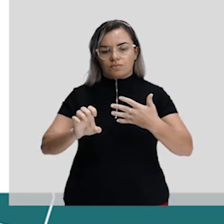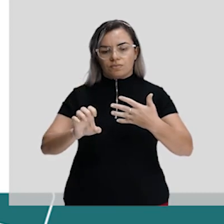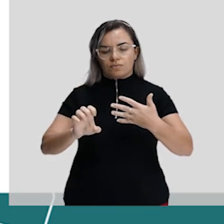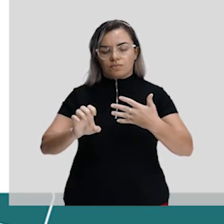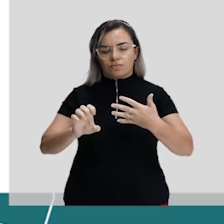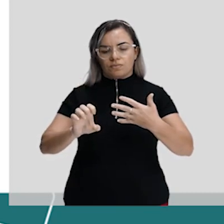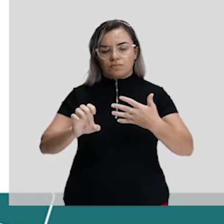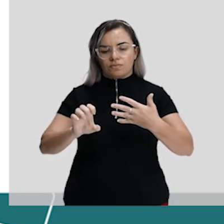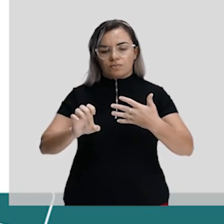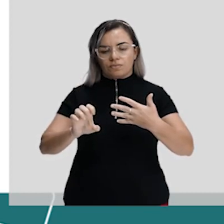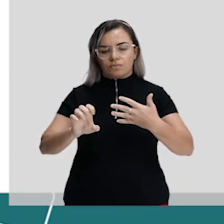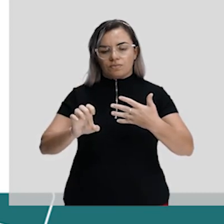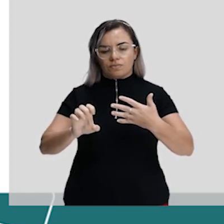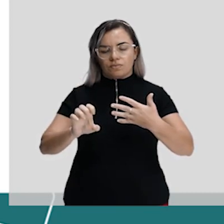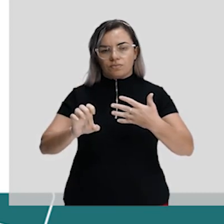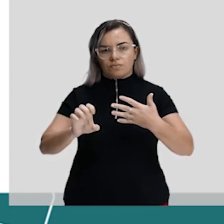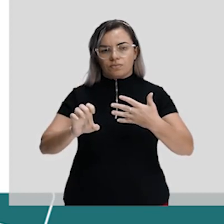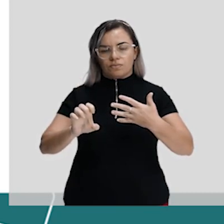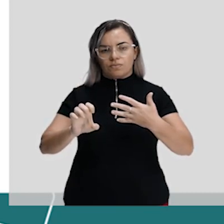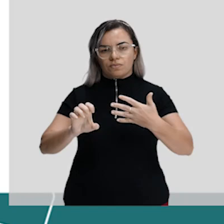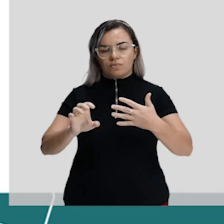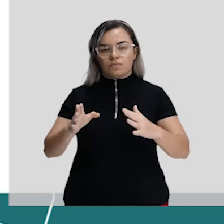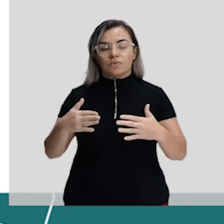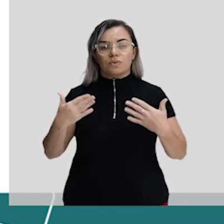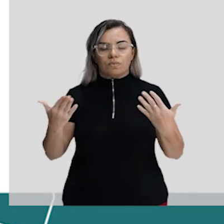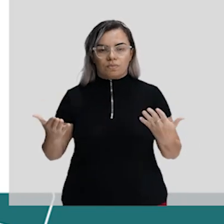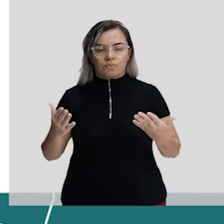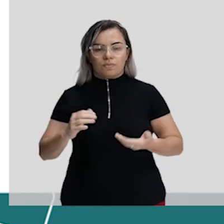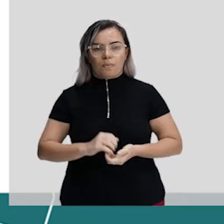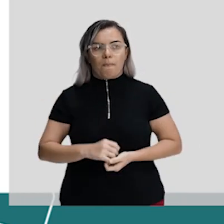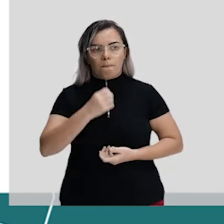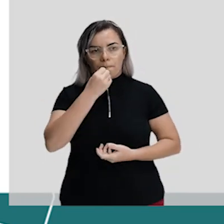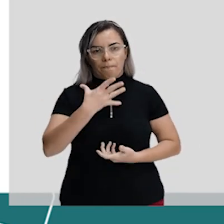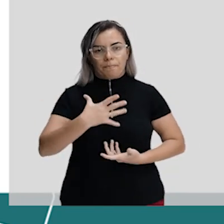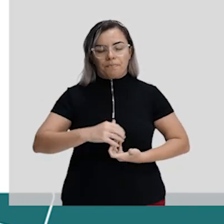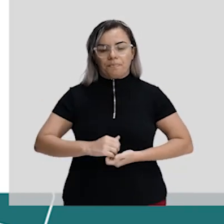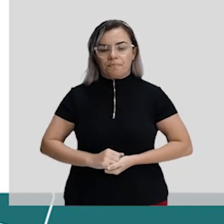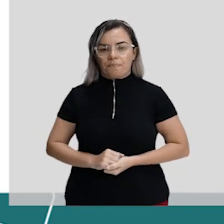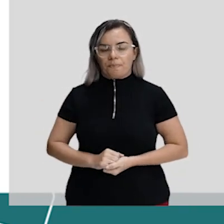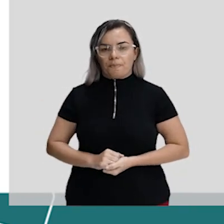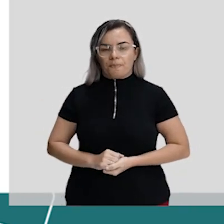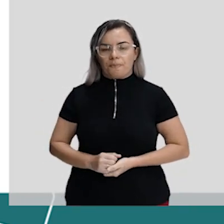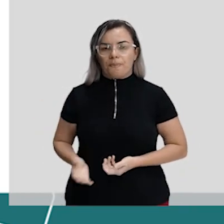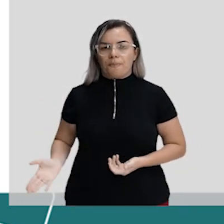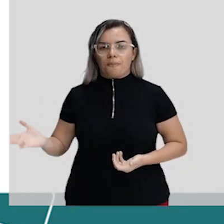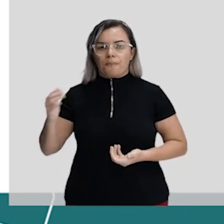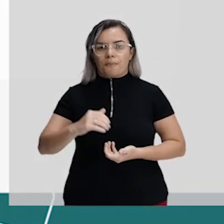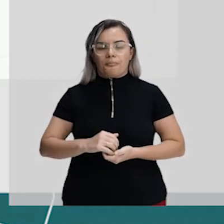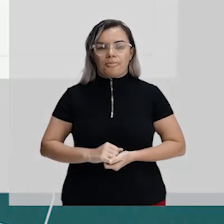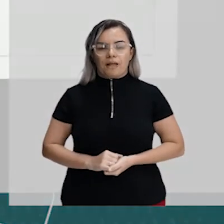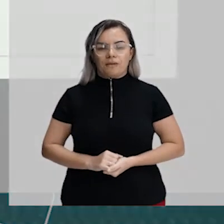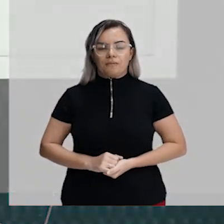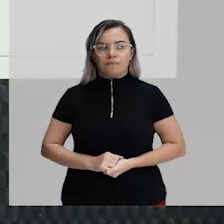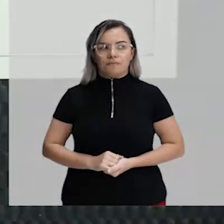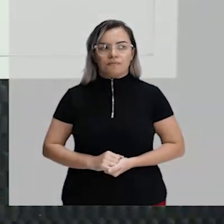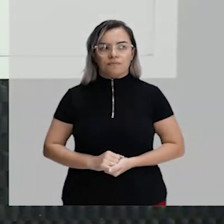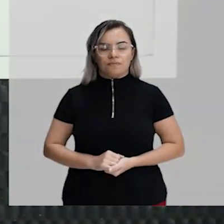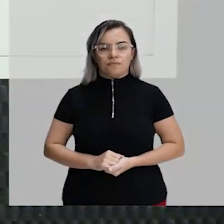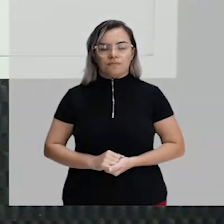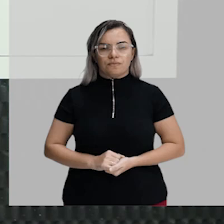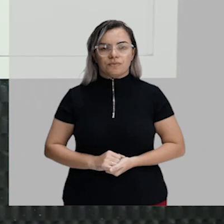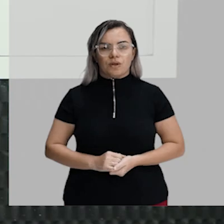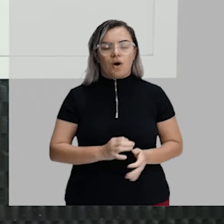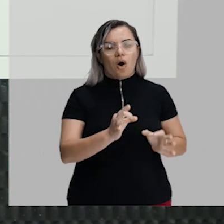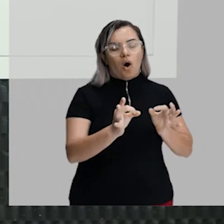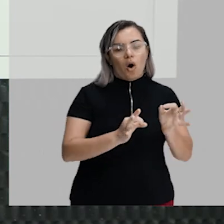120 e 0,12. Ok? Bom, então vamos aqui separar os dados